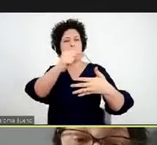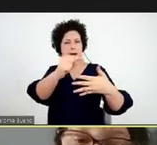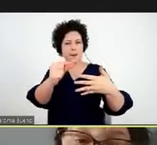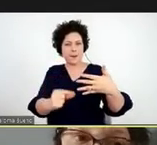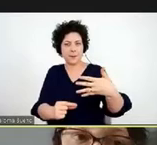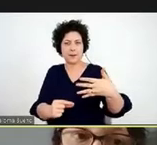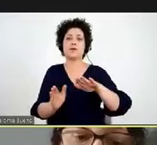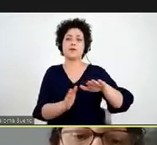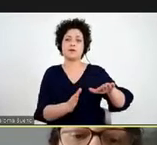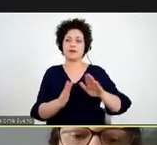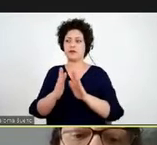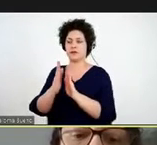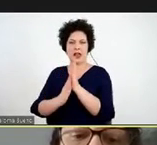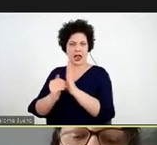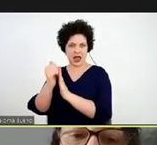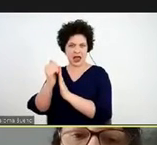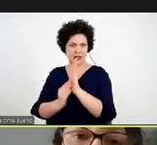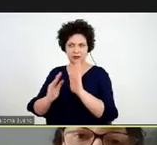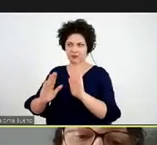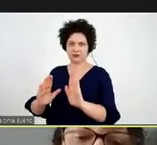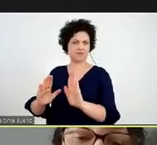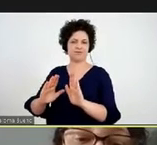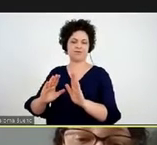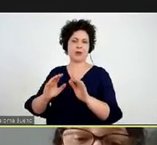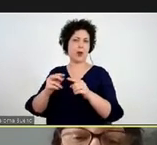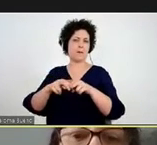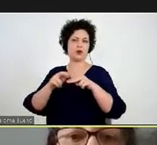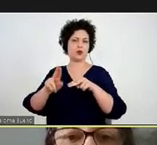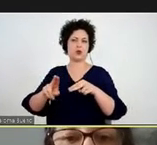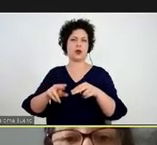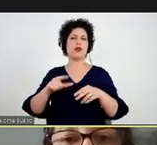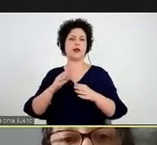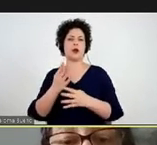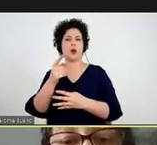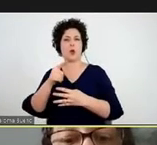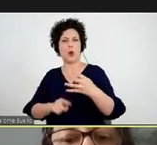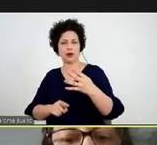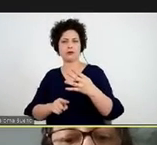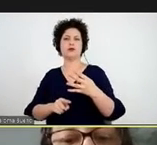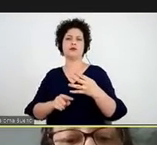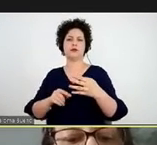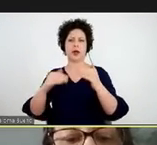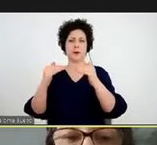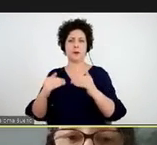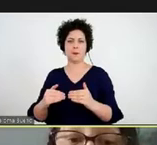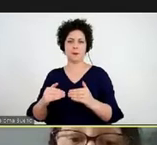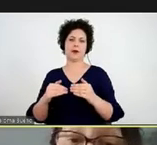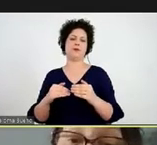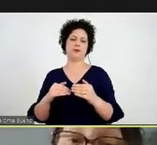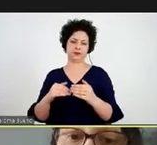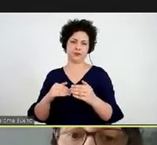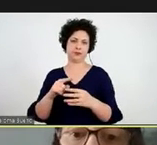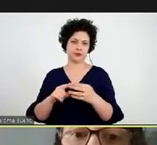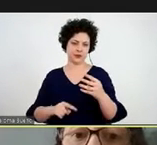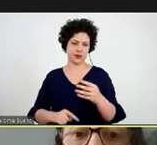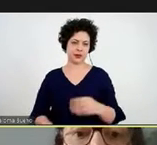semiótica plástica, que são, e nós temos então 4 categorias, né? O cromático, o eidético, o topológico e o